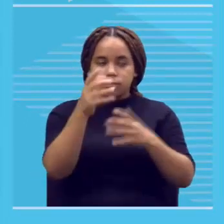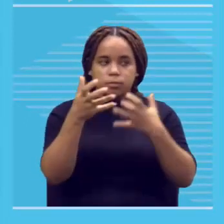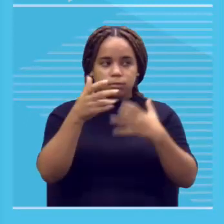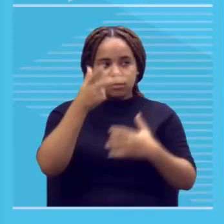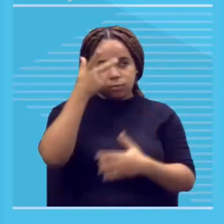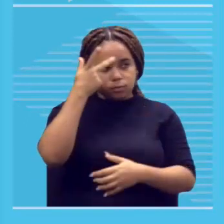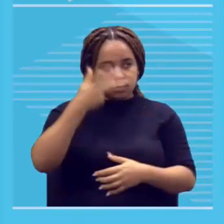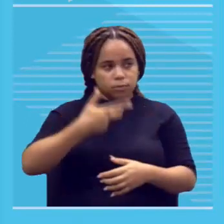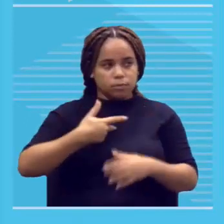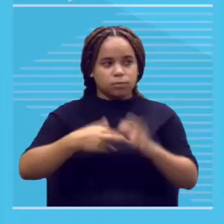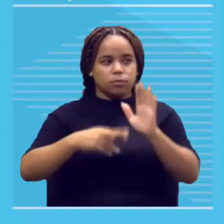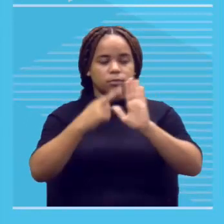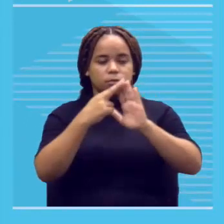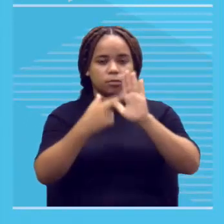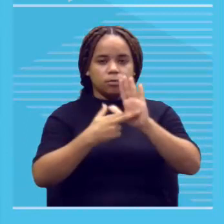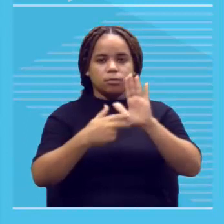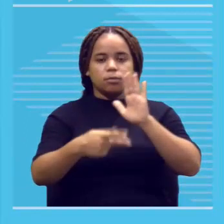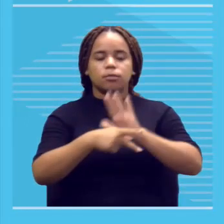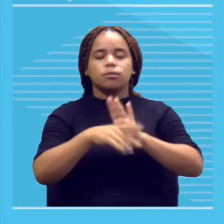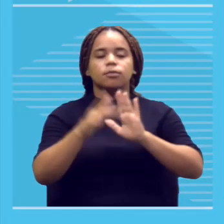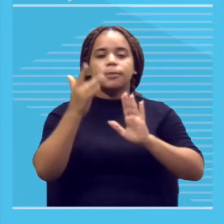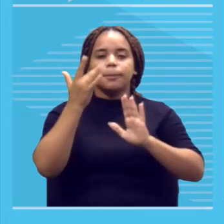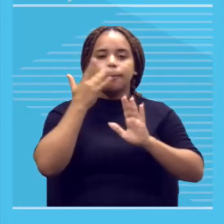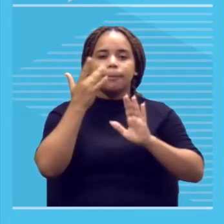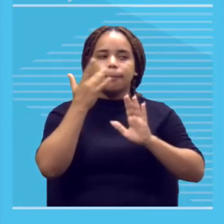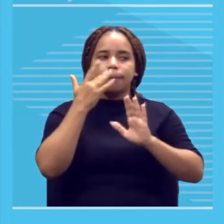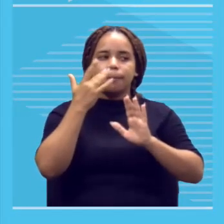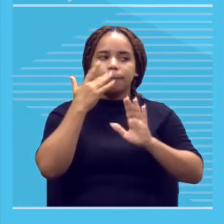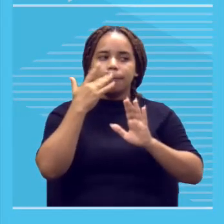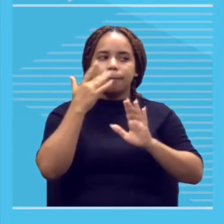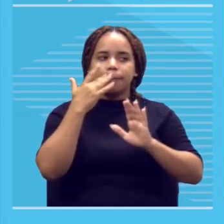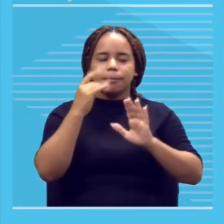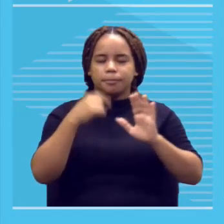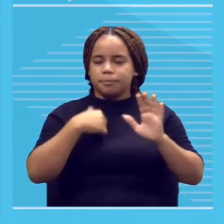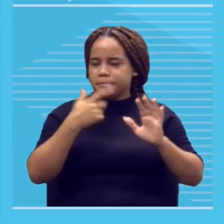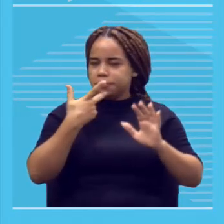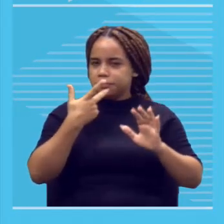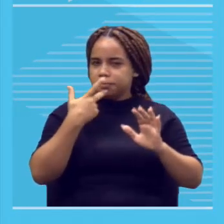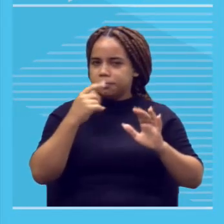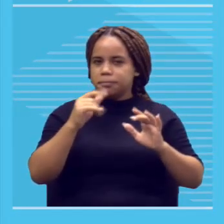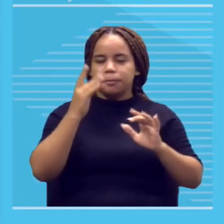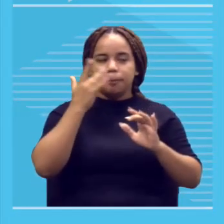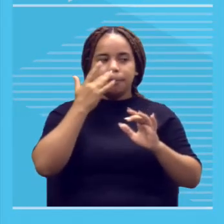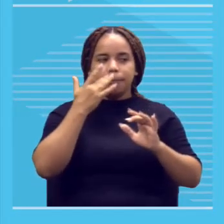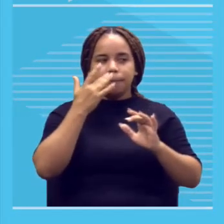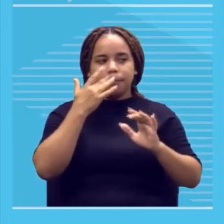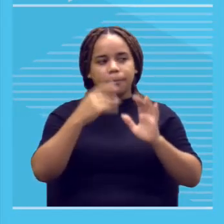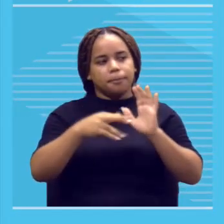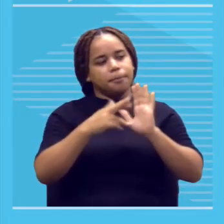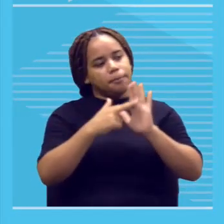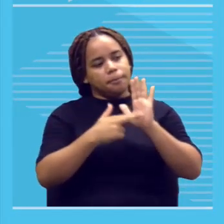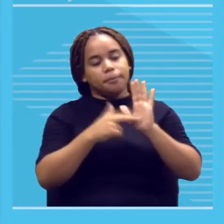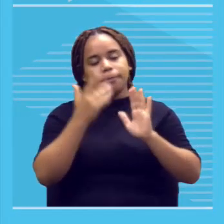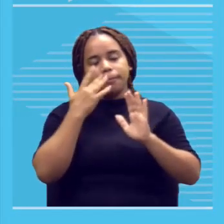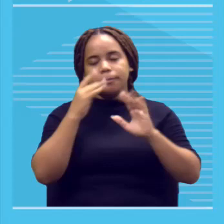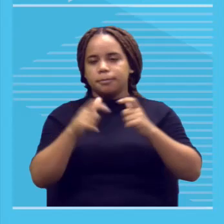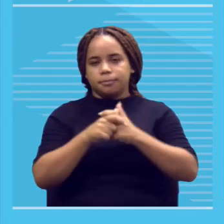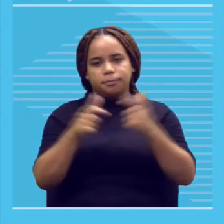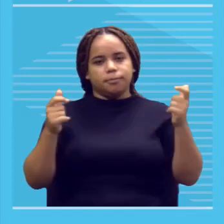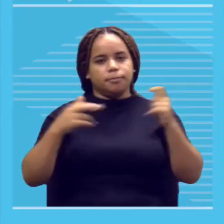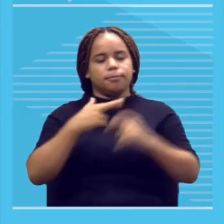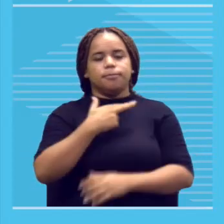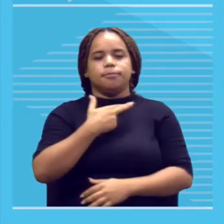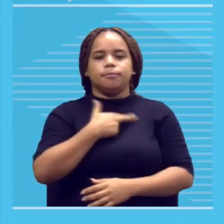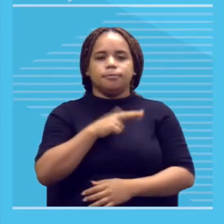a regra de ouro eu falei para vocês que carrega de outra presente na maioria das religiões olha aqui